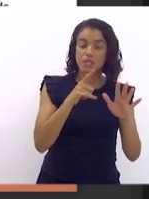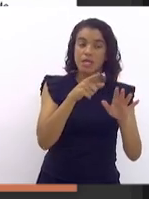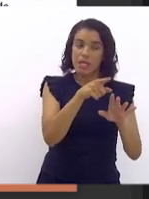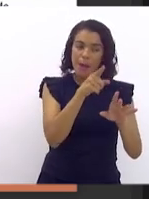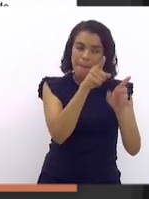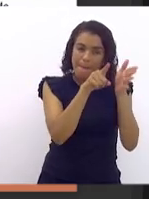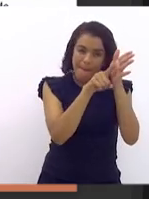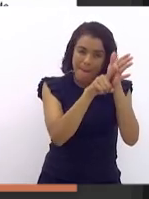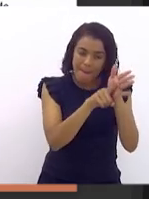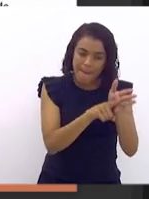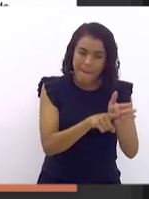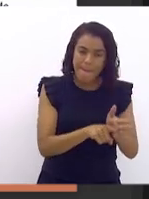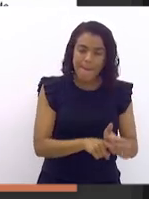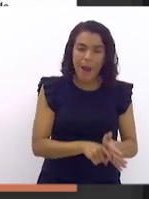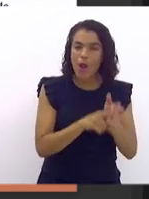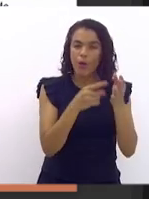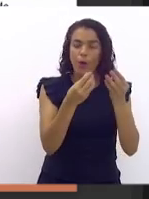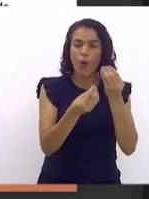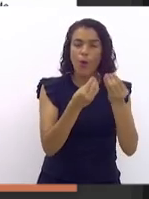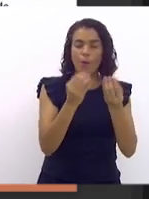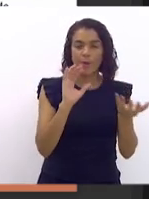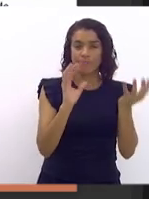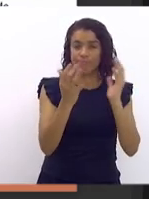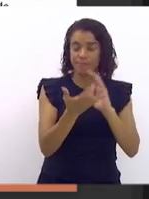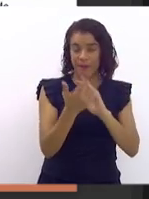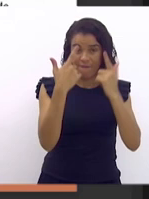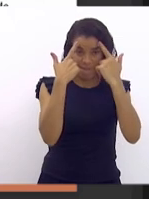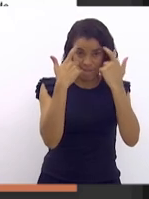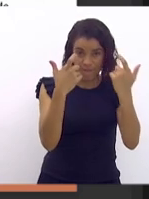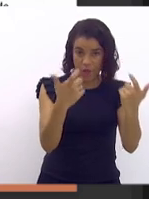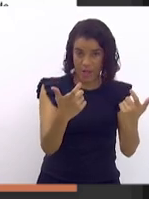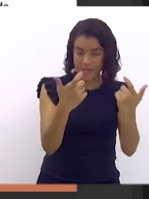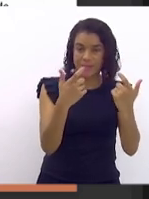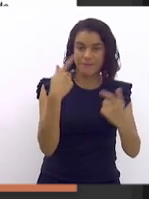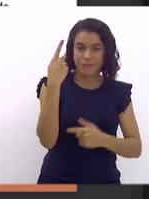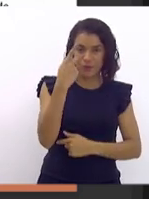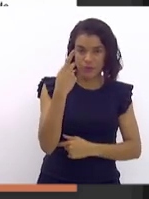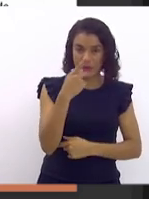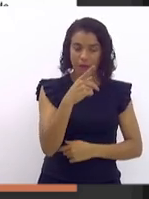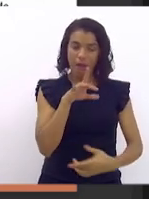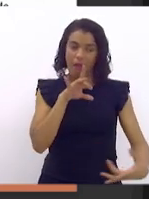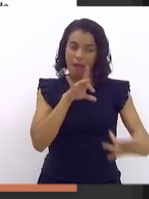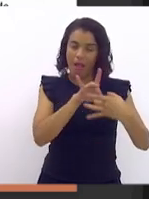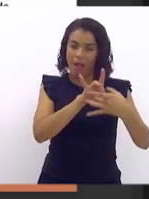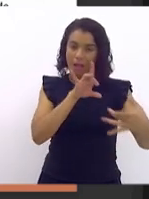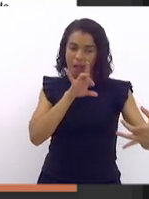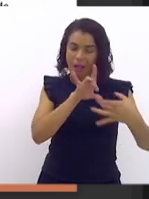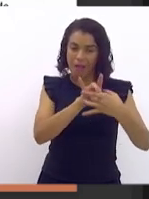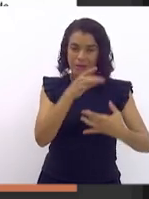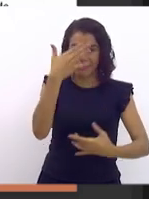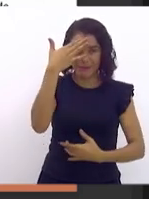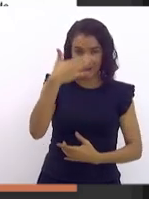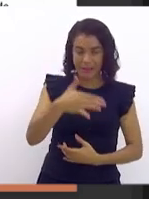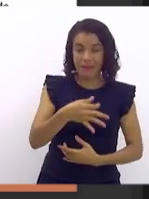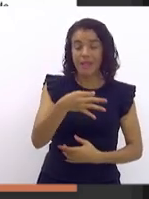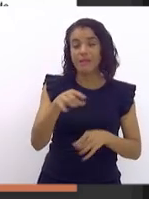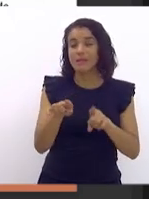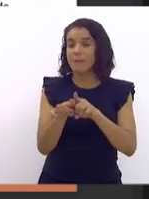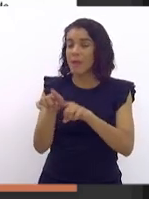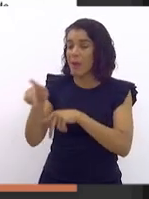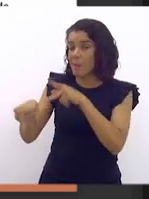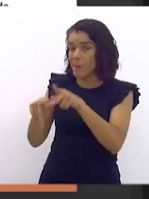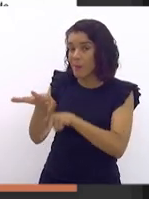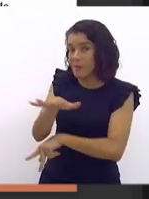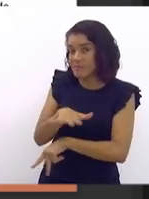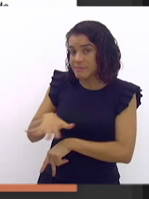identifiquem ali, vejam os processos de violência aos quais elas estão submetidas, identificados ali, que elas consigam entender aquilo, quanto a população